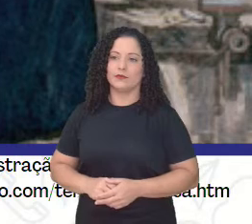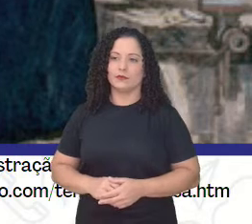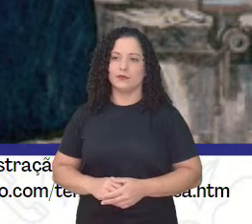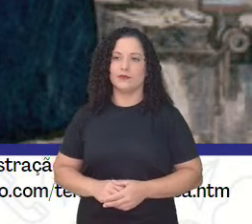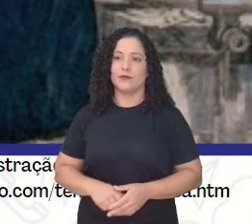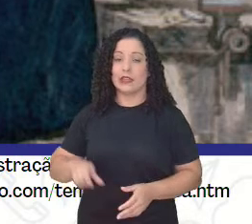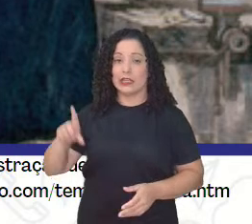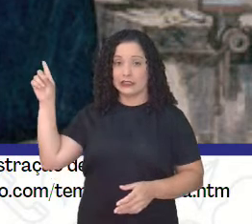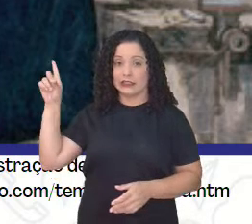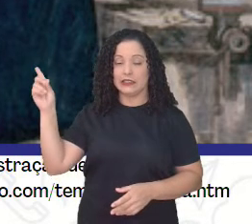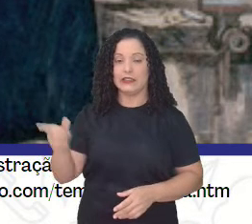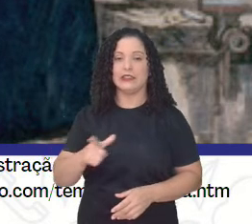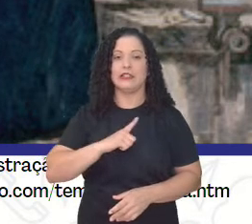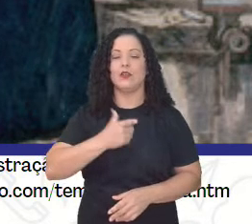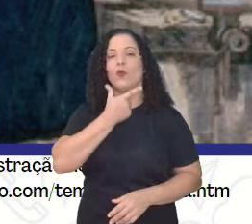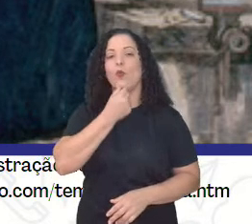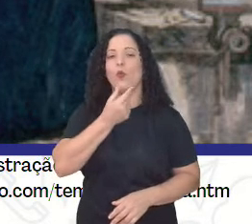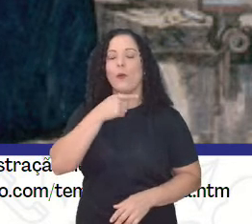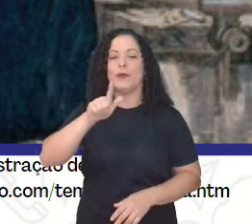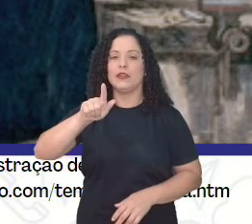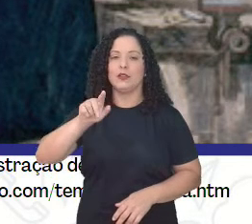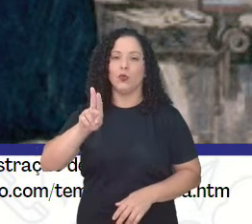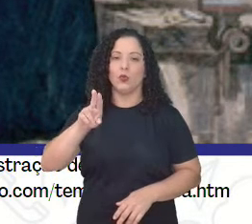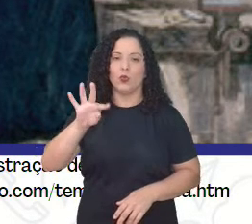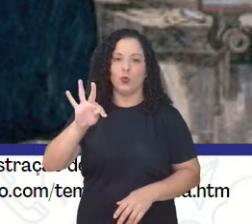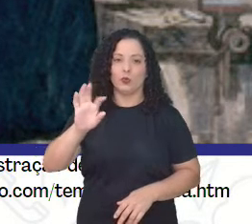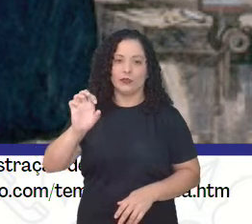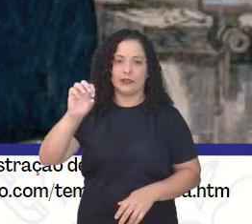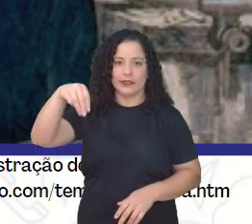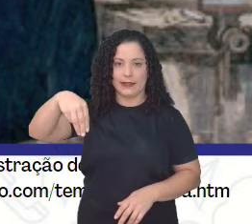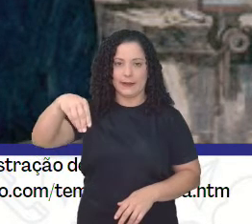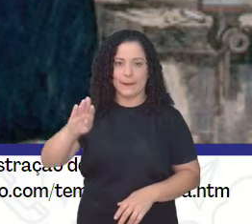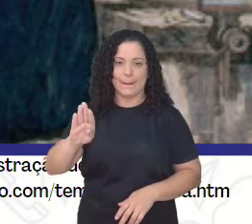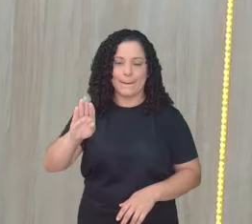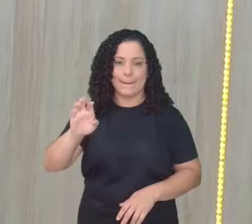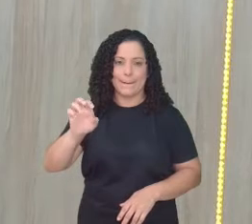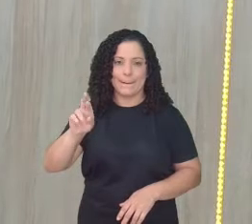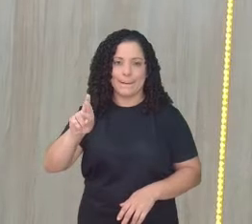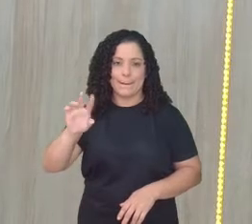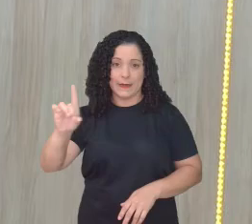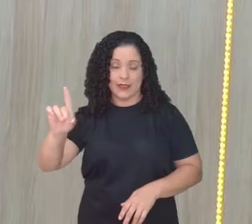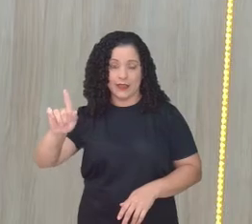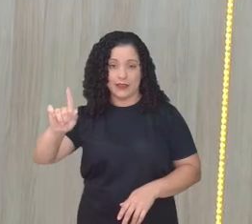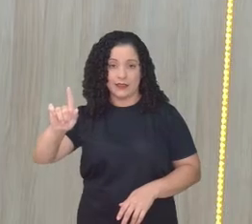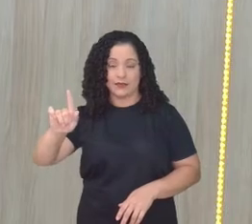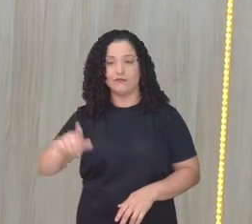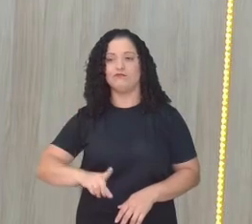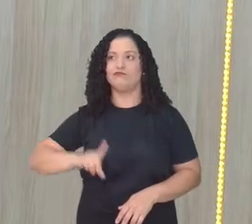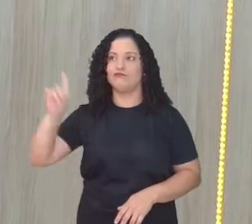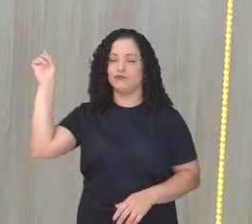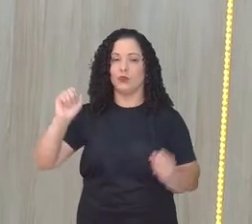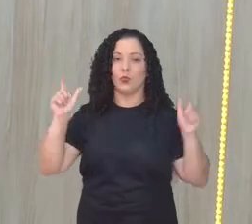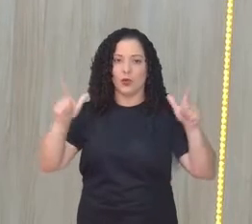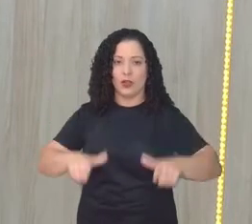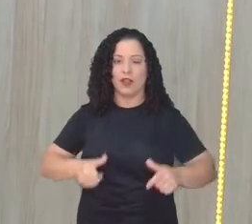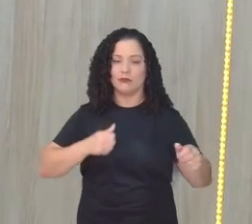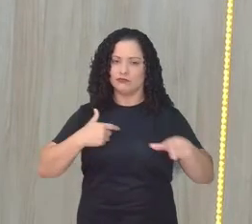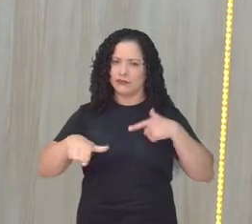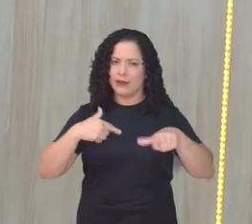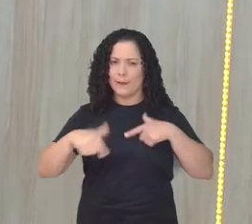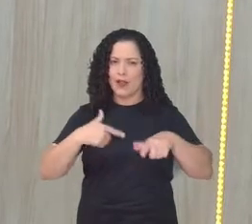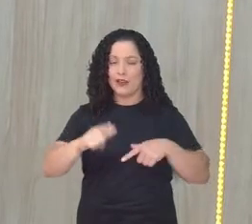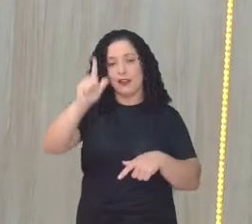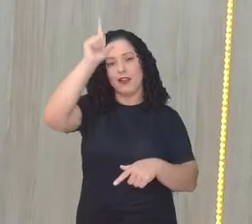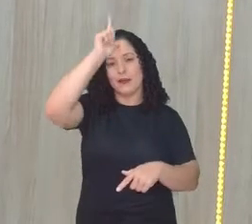o Gutenberg, aí eu falei dele, ó, o Gutenberg, em sua oficina de impressão na Alemanha no século XV. Isso aqui é a